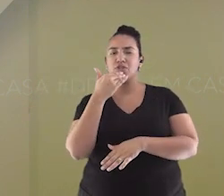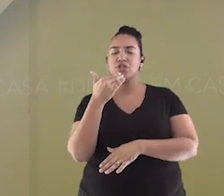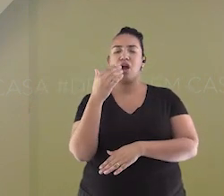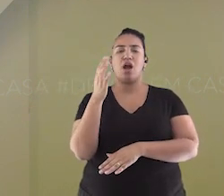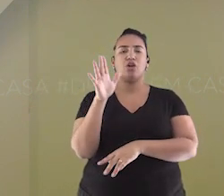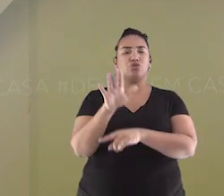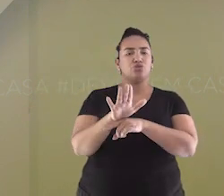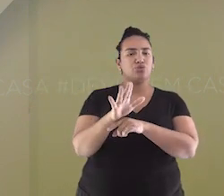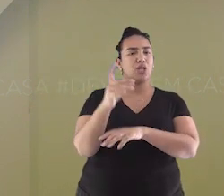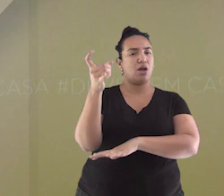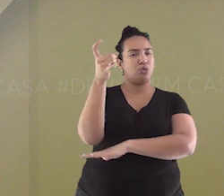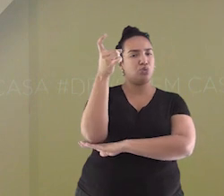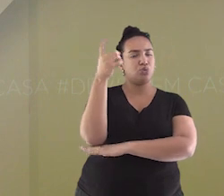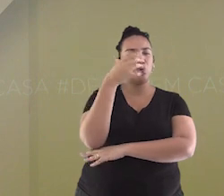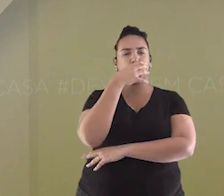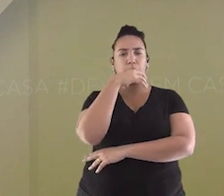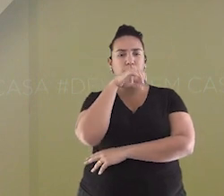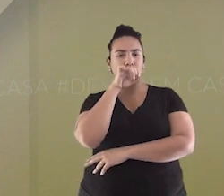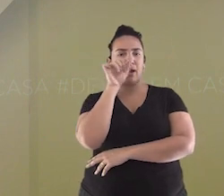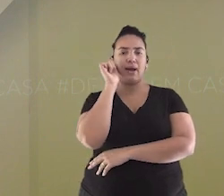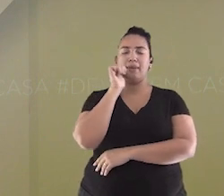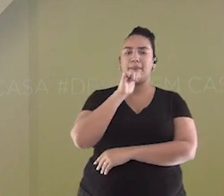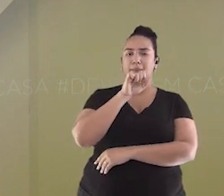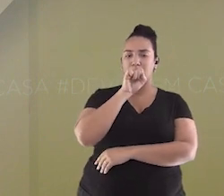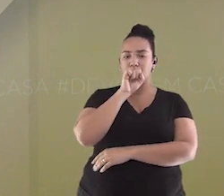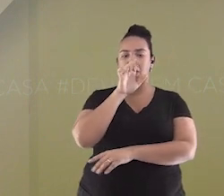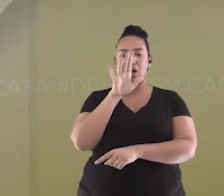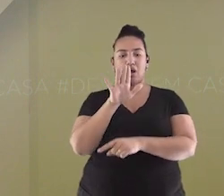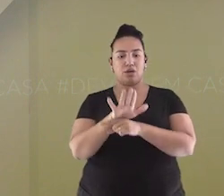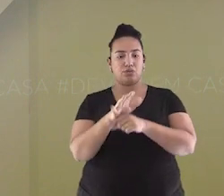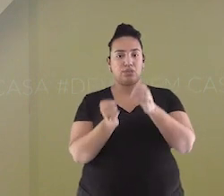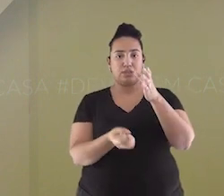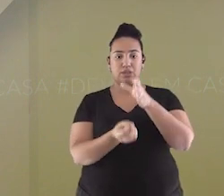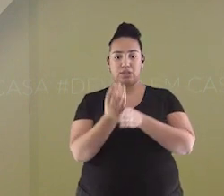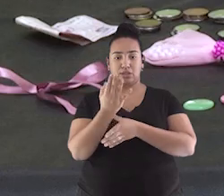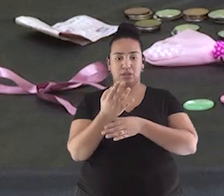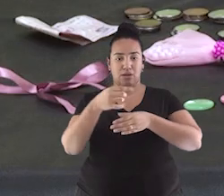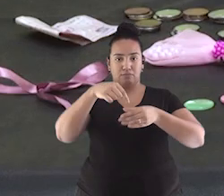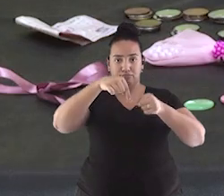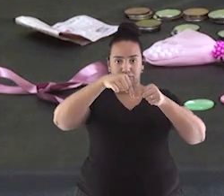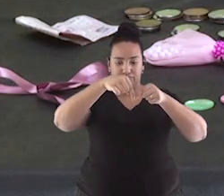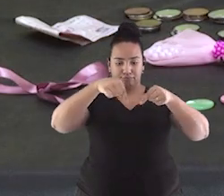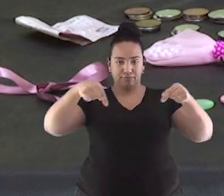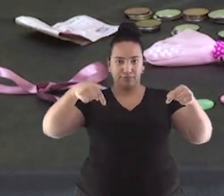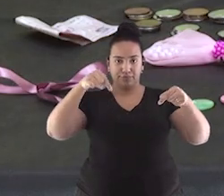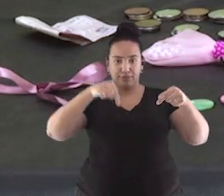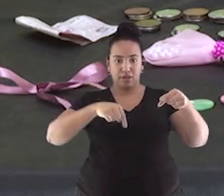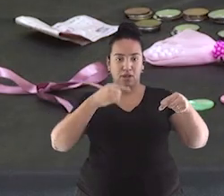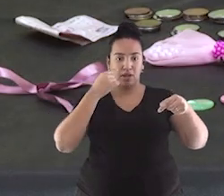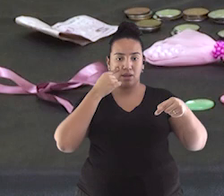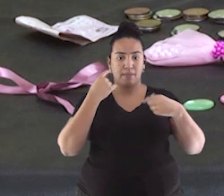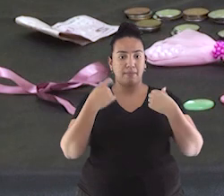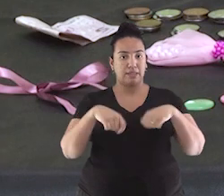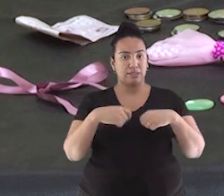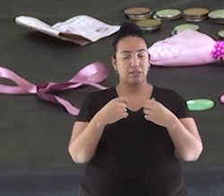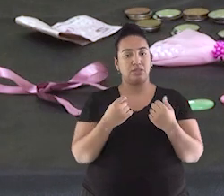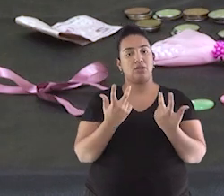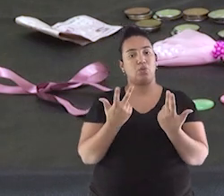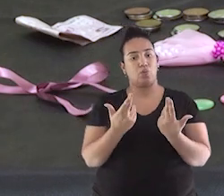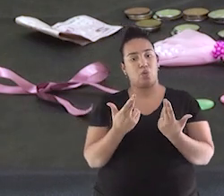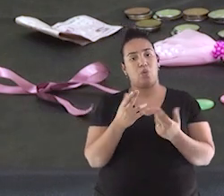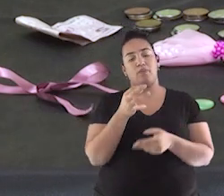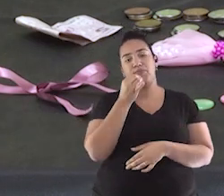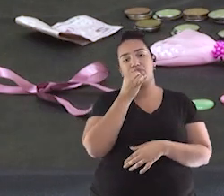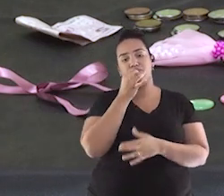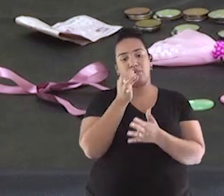pedir ajuda ao seu responsável, à sua mãe, seu pai, para te ajudar a fazer um furo na tampa. Esse furo tem que ser do